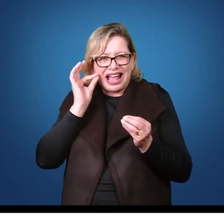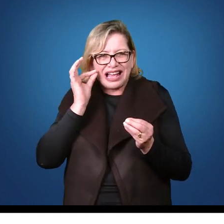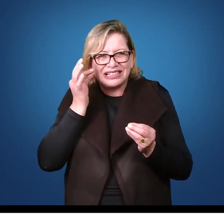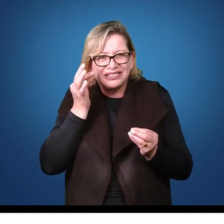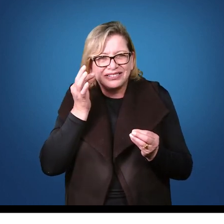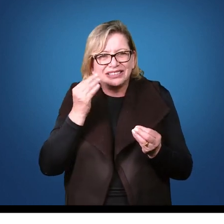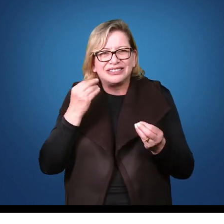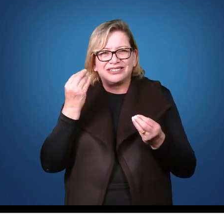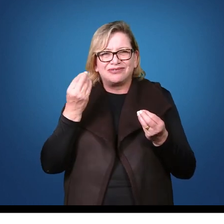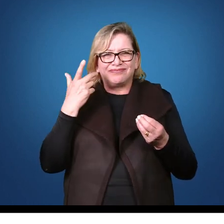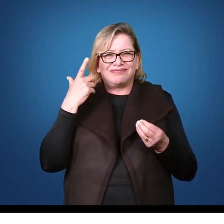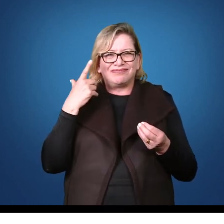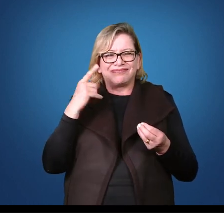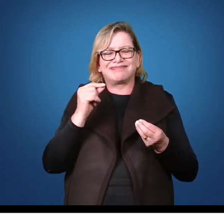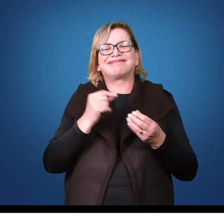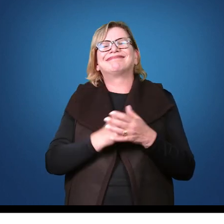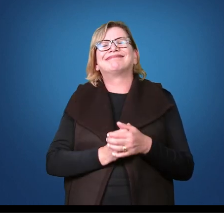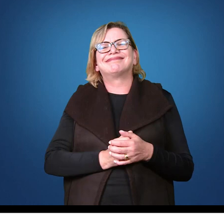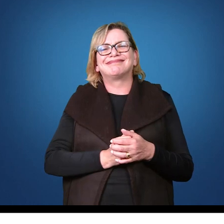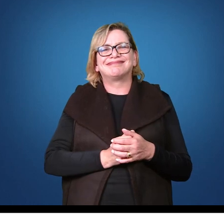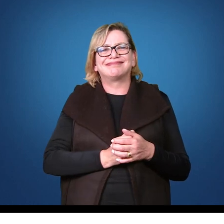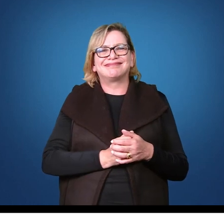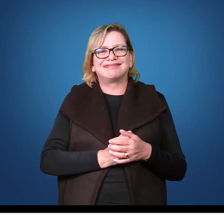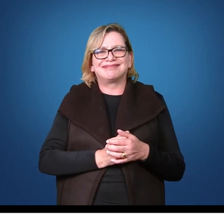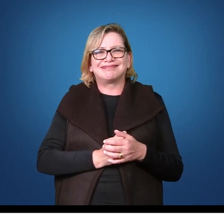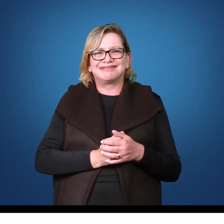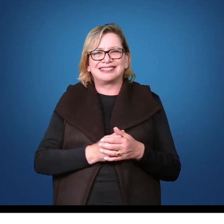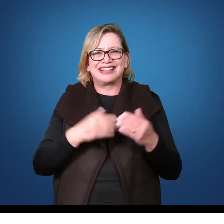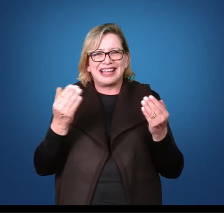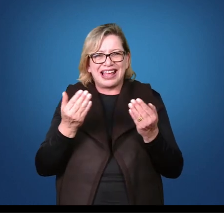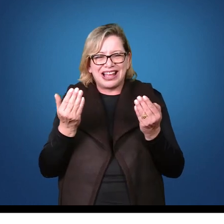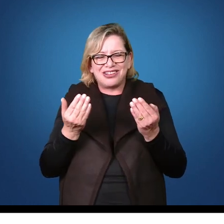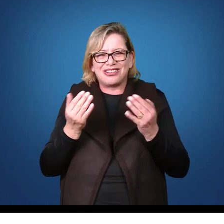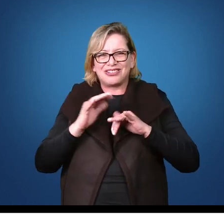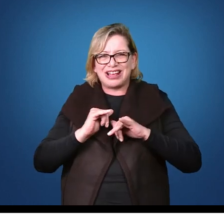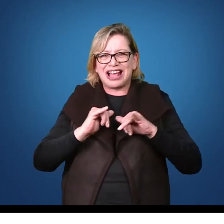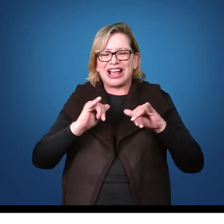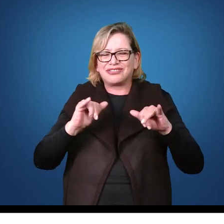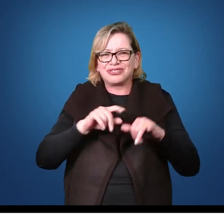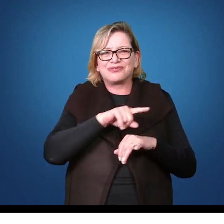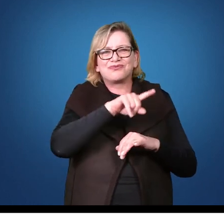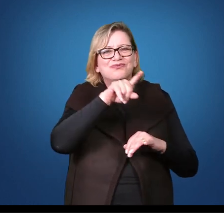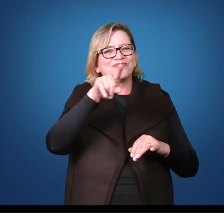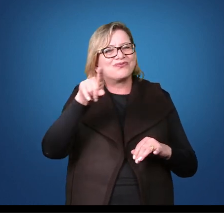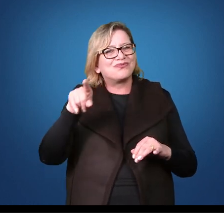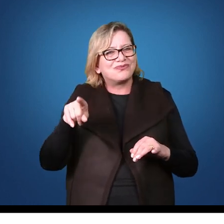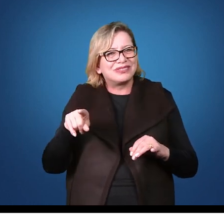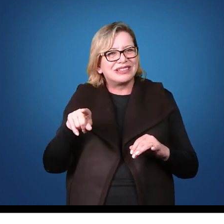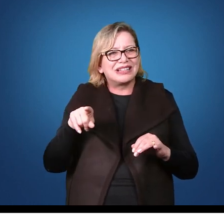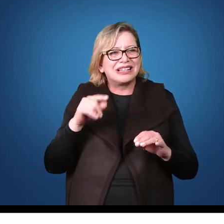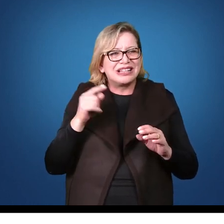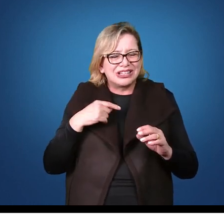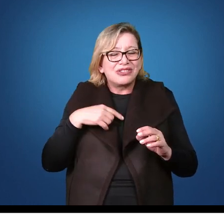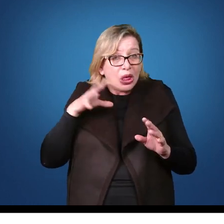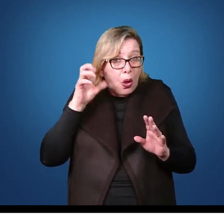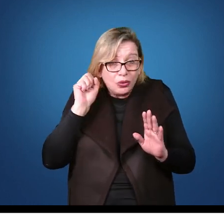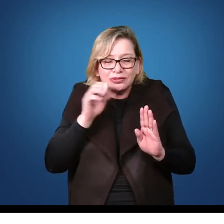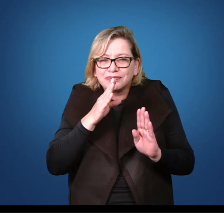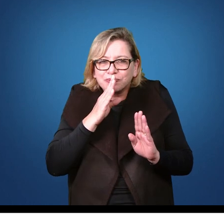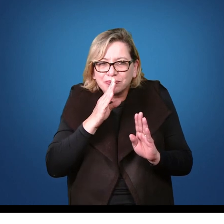Ah! Uhul! Gente, eu só peço que vocês escutem aqui,